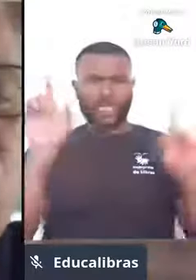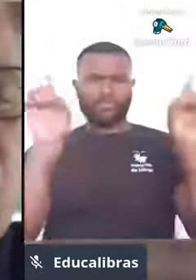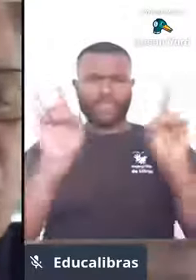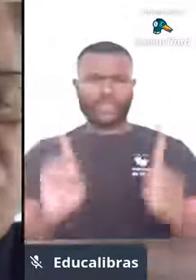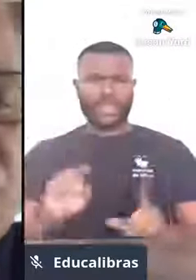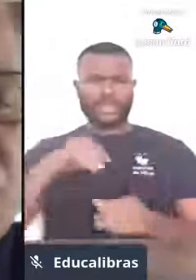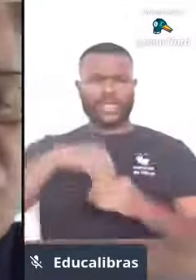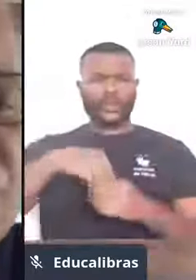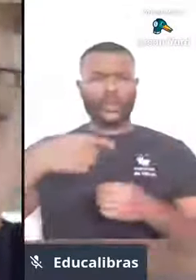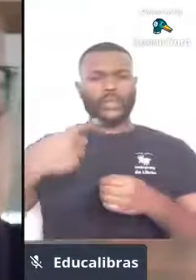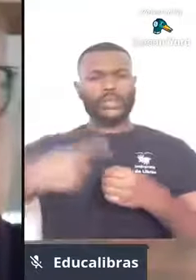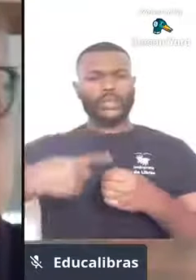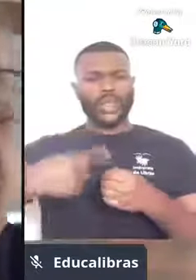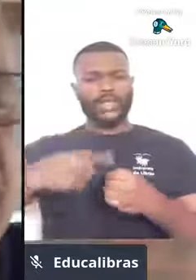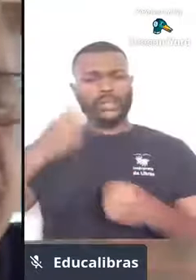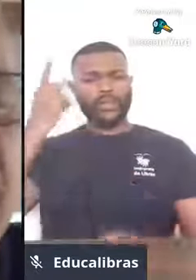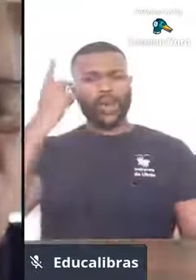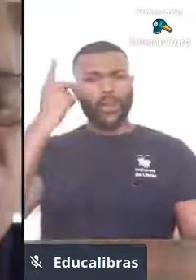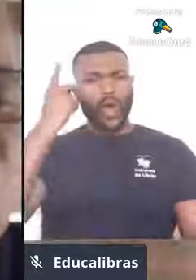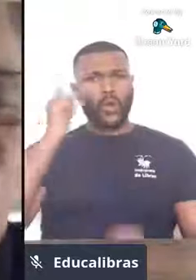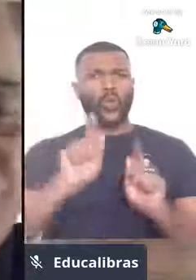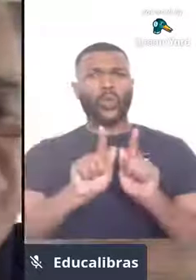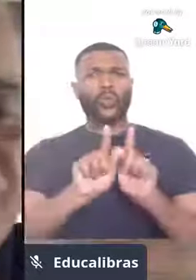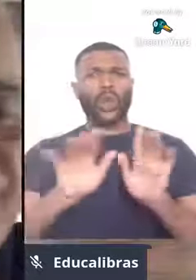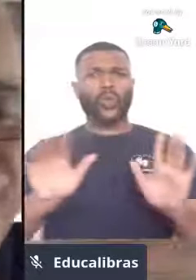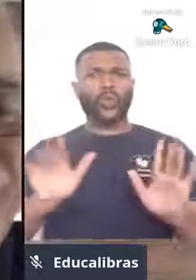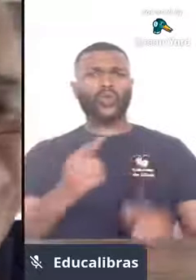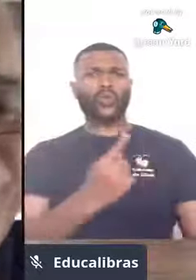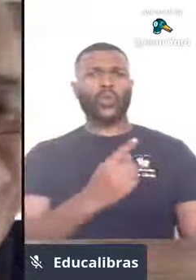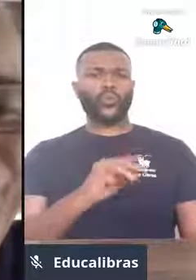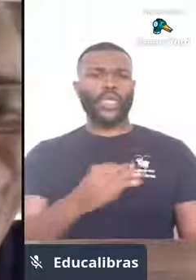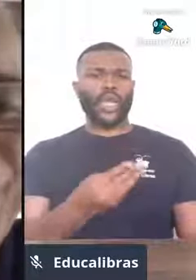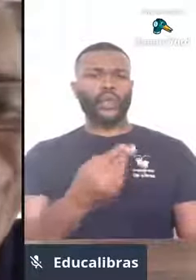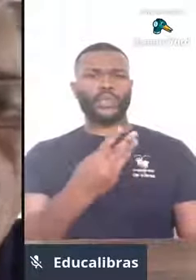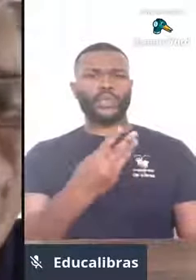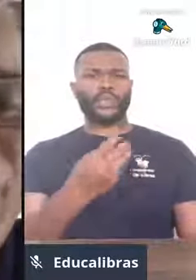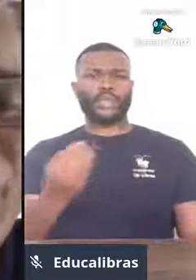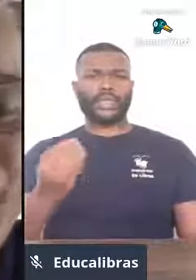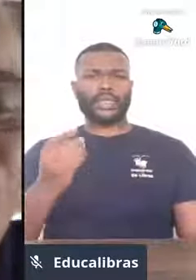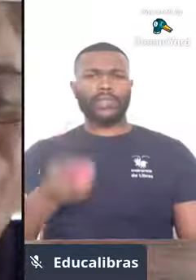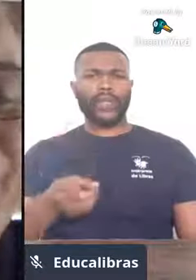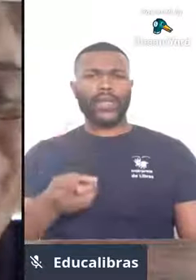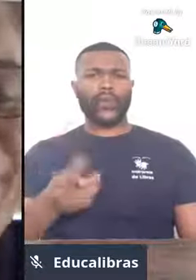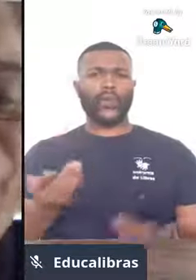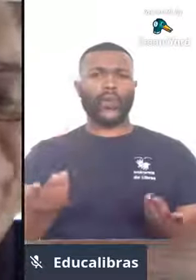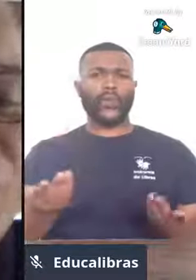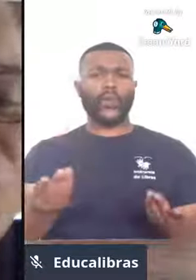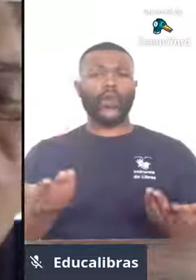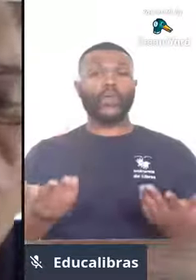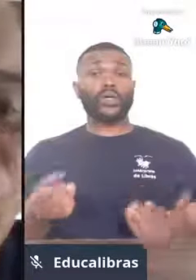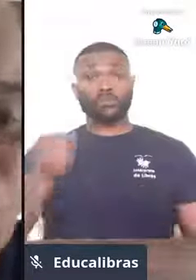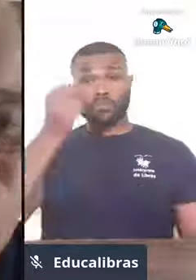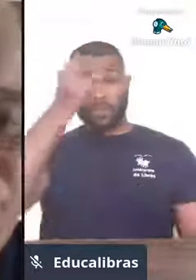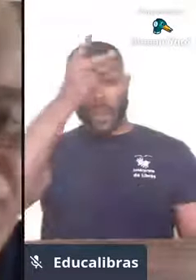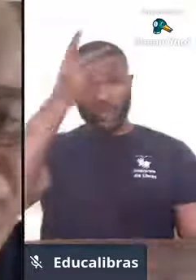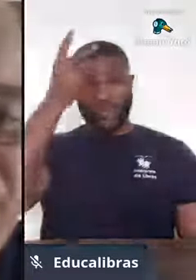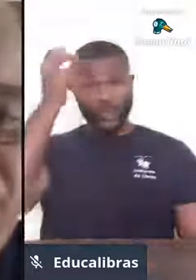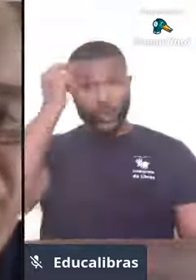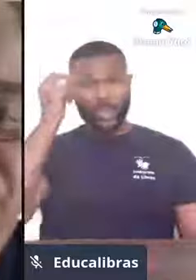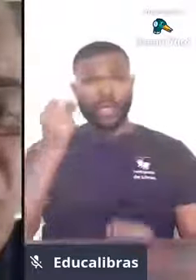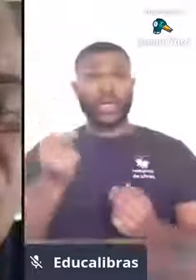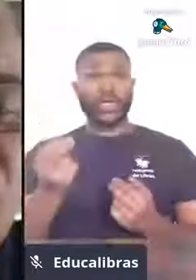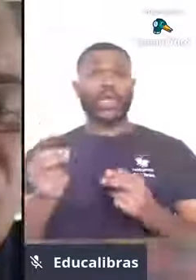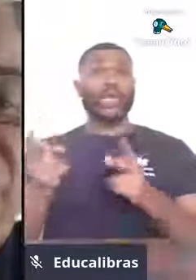Guarulhos era uma cidade com 1.300.000. Eu estava falando de uma prefeitura do tamanho da DAMUS. E